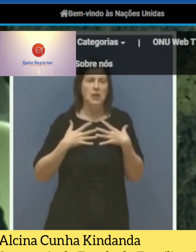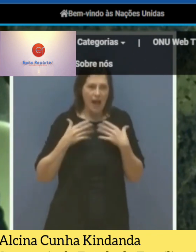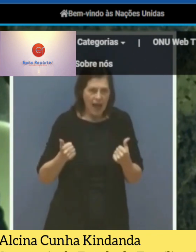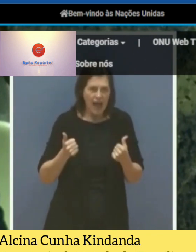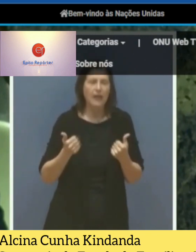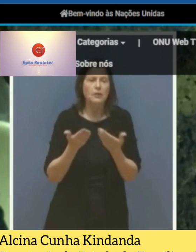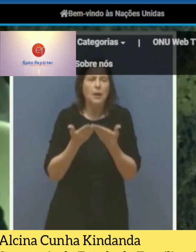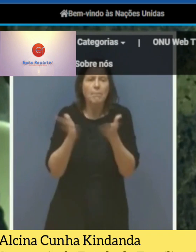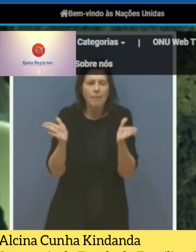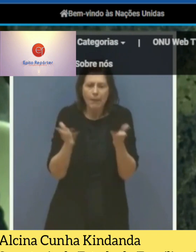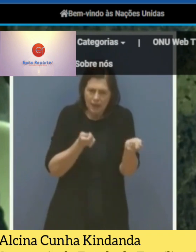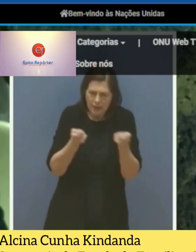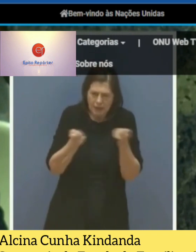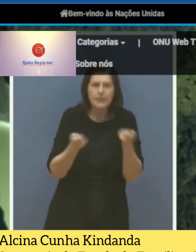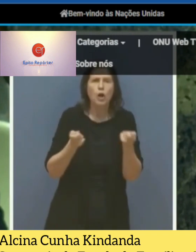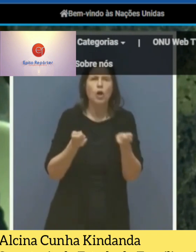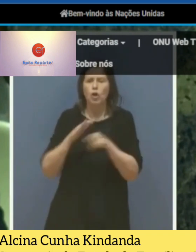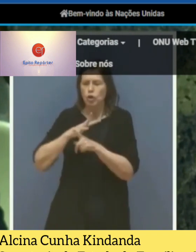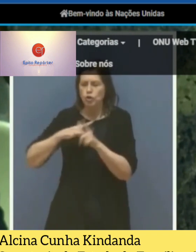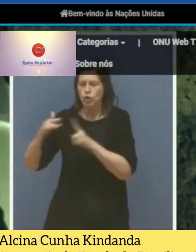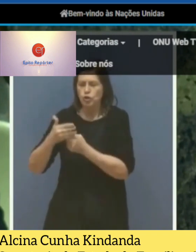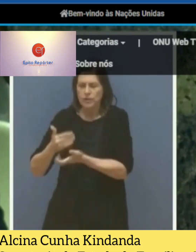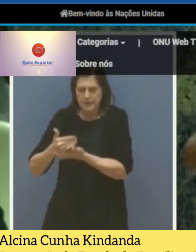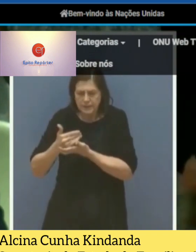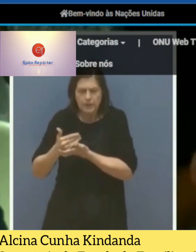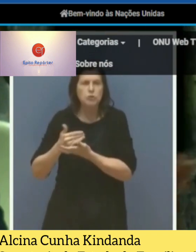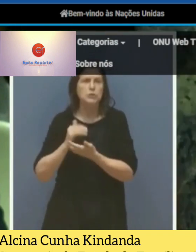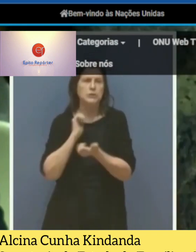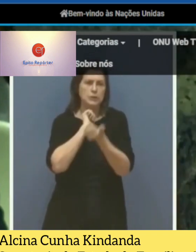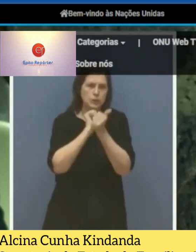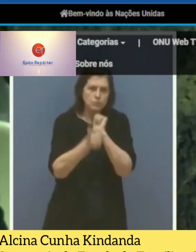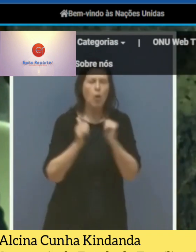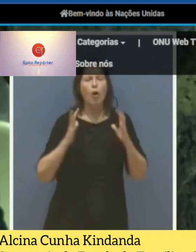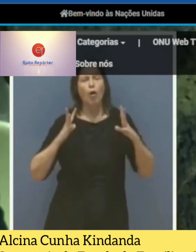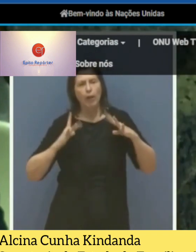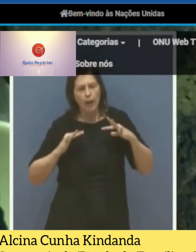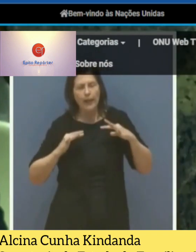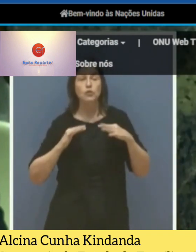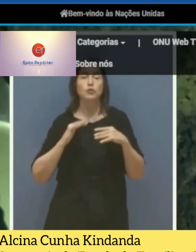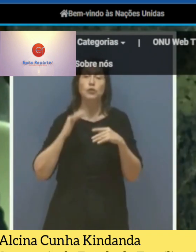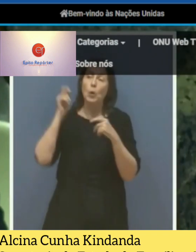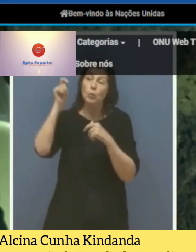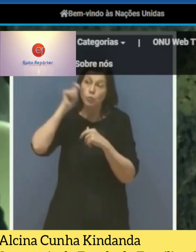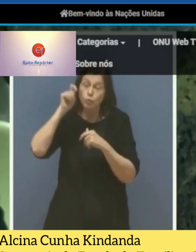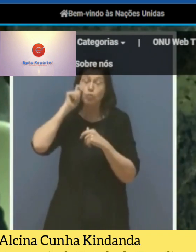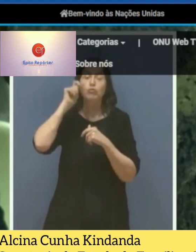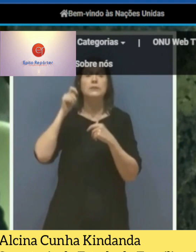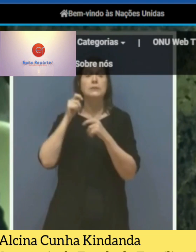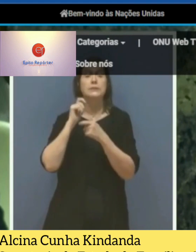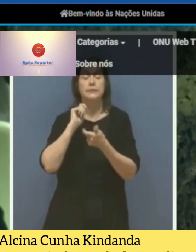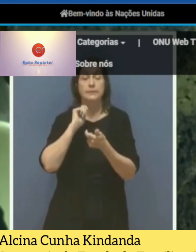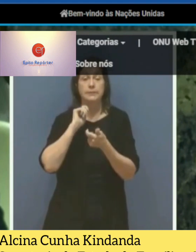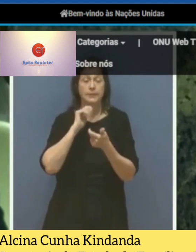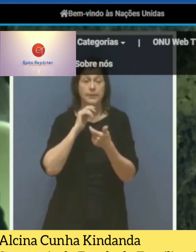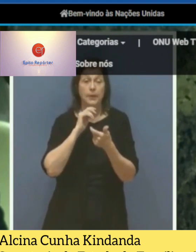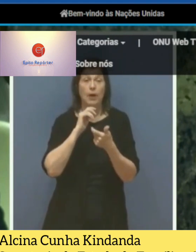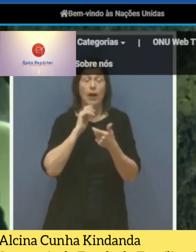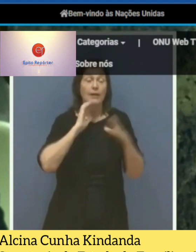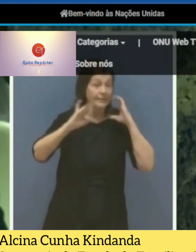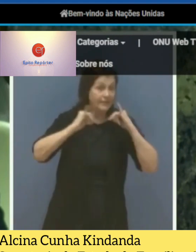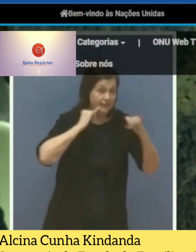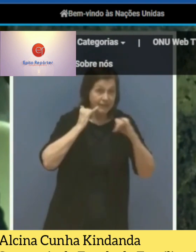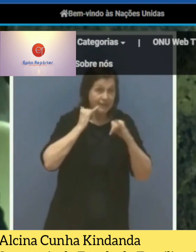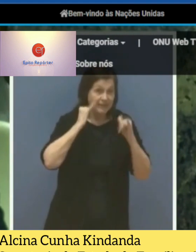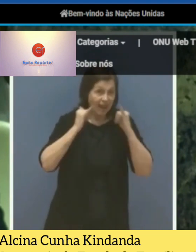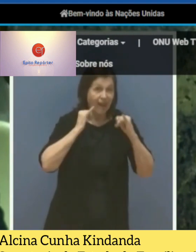da Juventude Desportos cultura e turismo das telecomunicações tecnologias de informação e comunicação